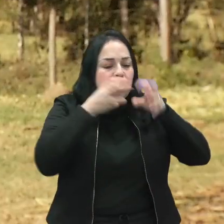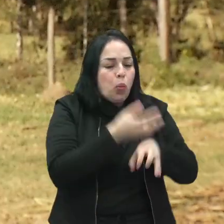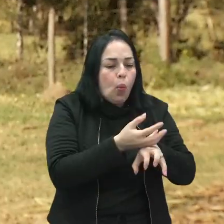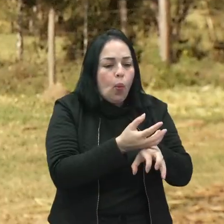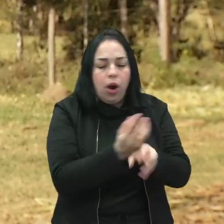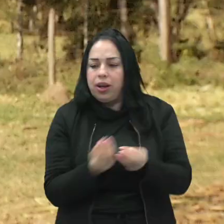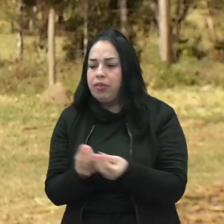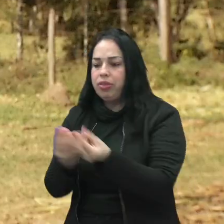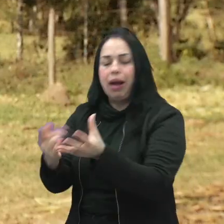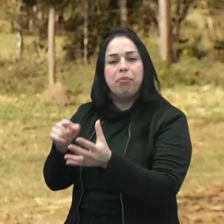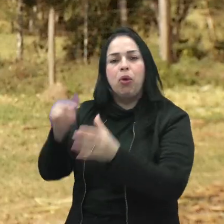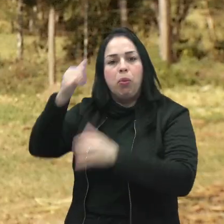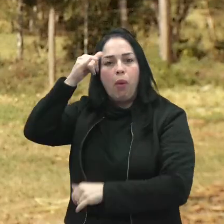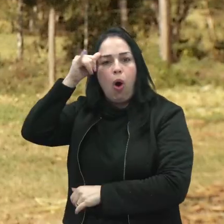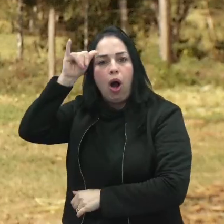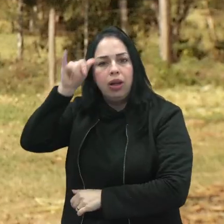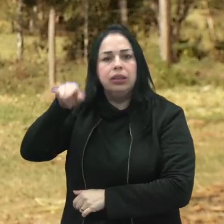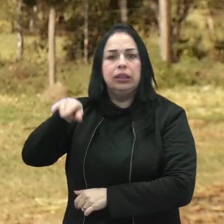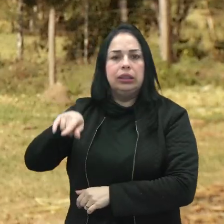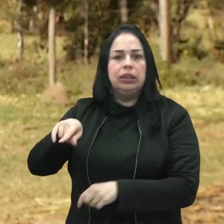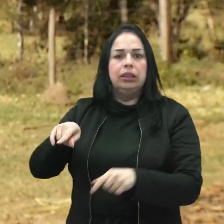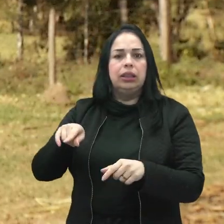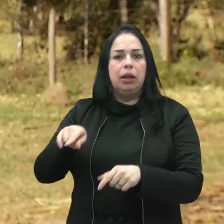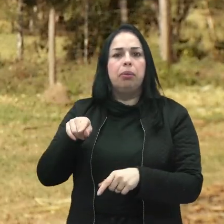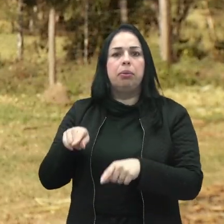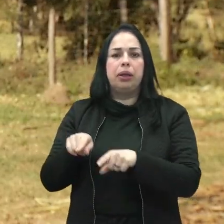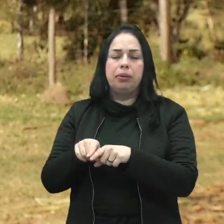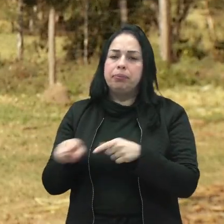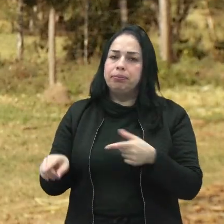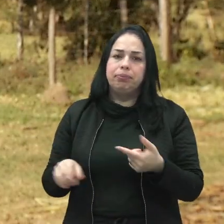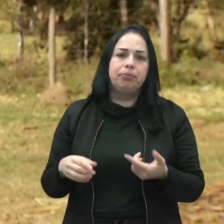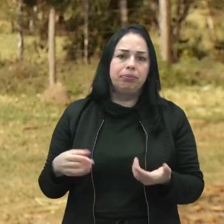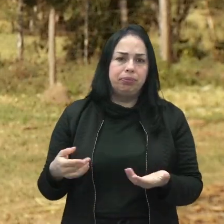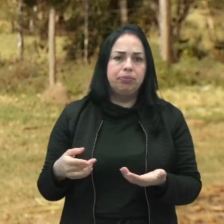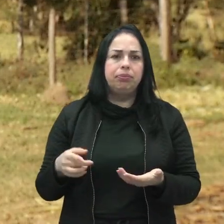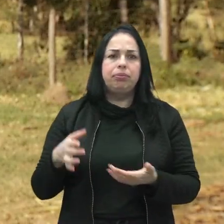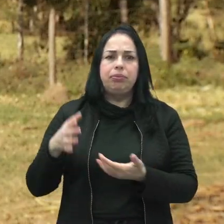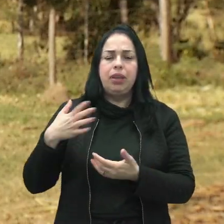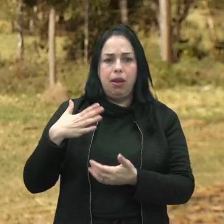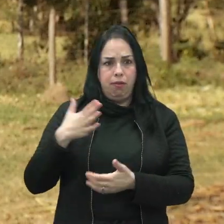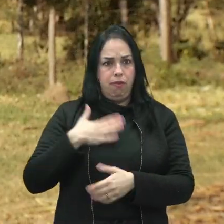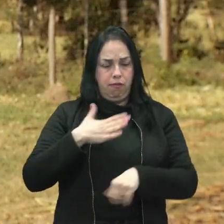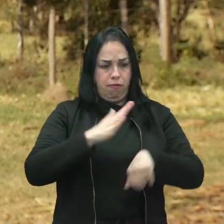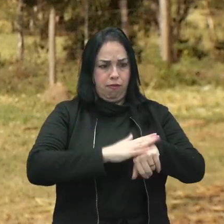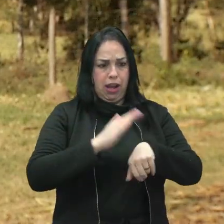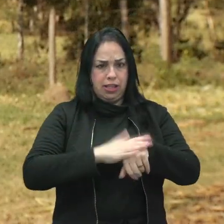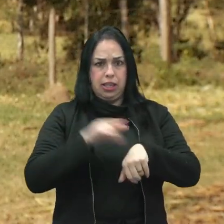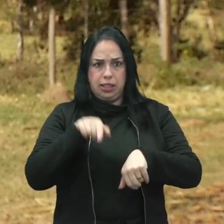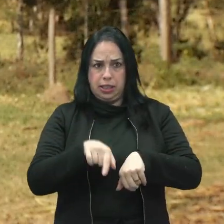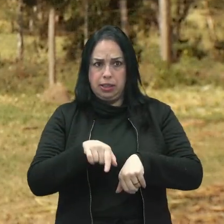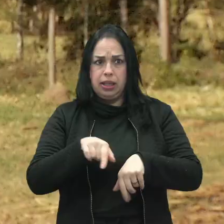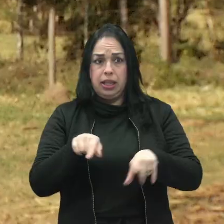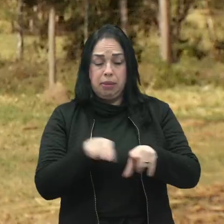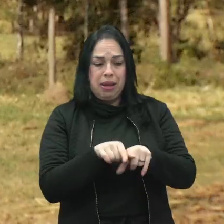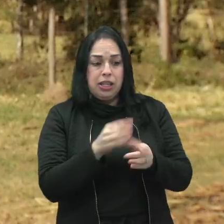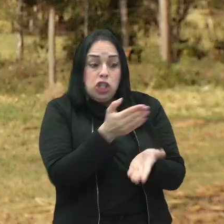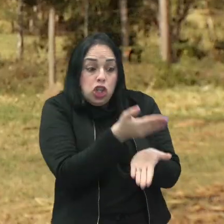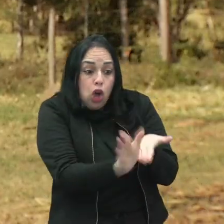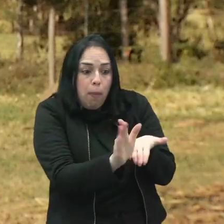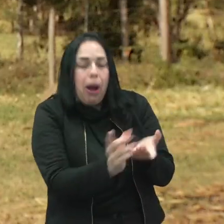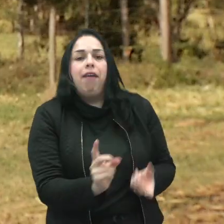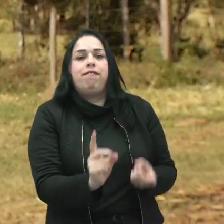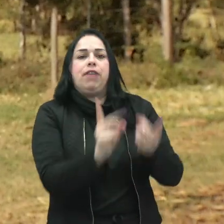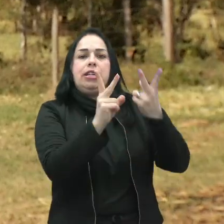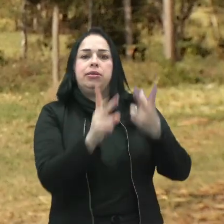fazemos o silo para o gado, o gado, o que a gente tem para a produção nossa do gado e